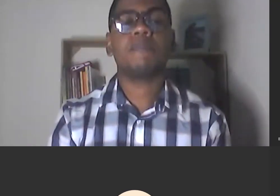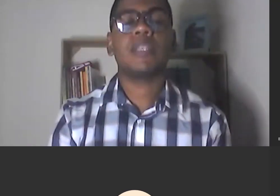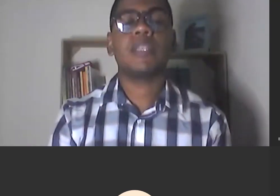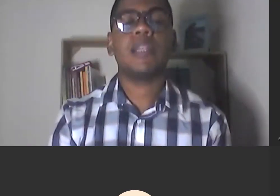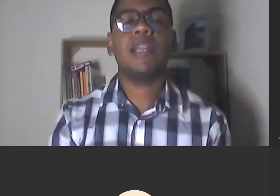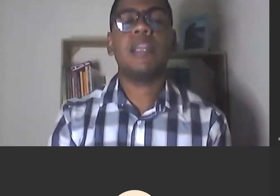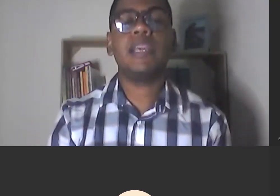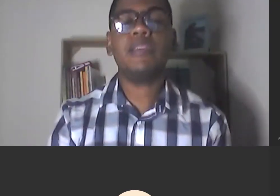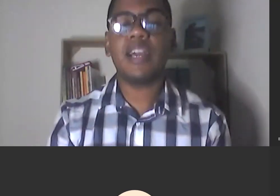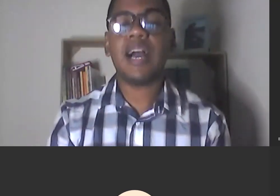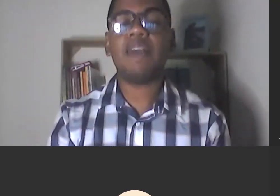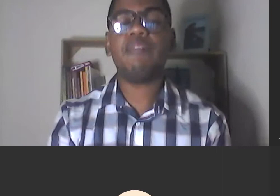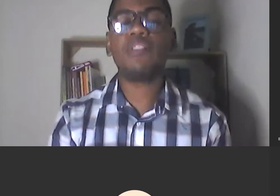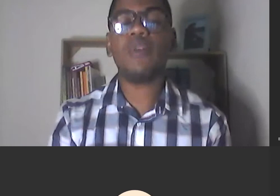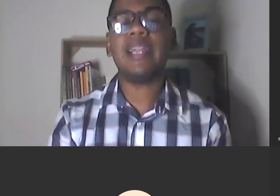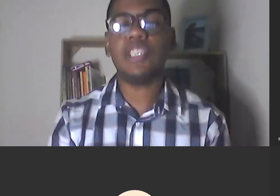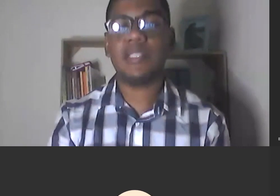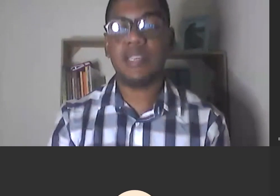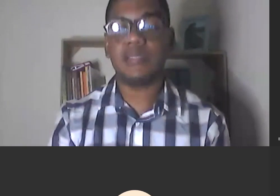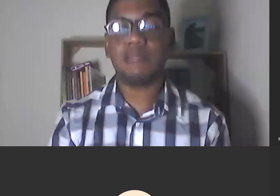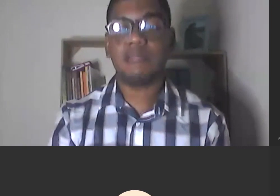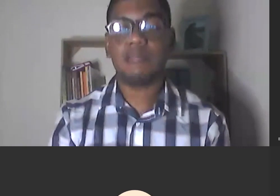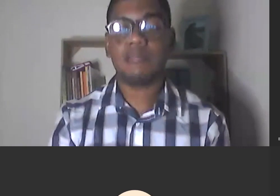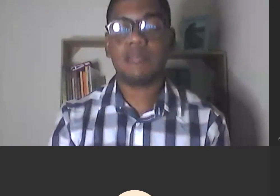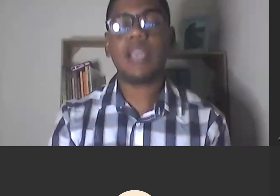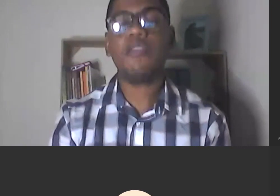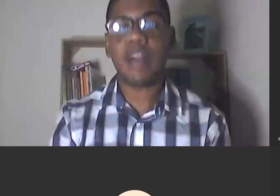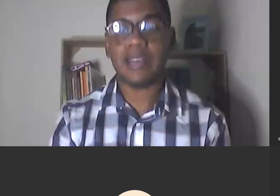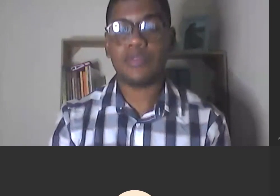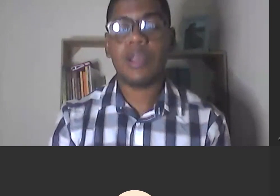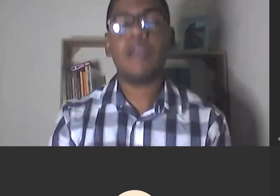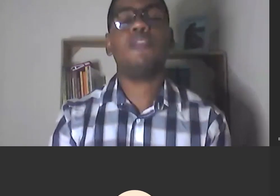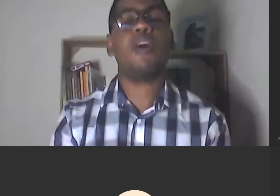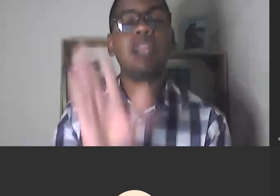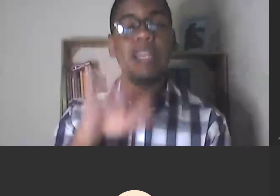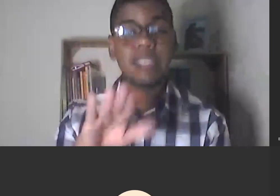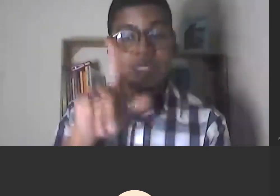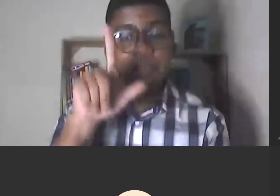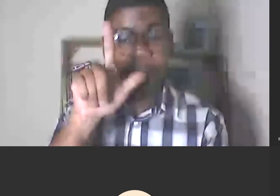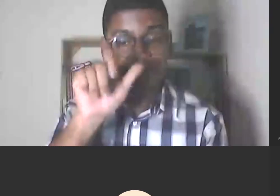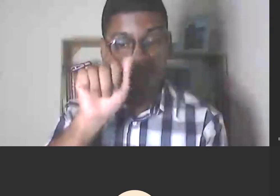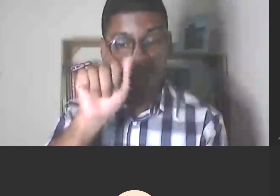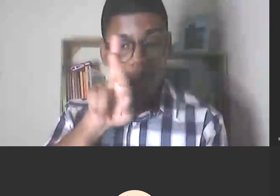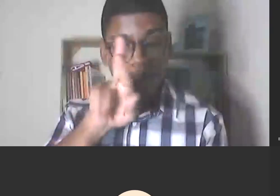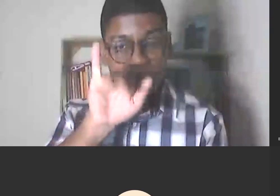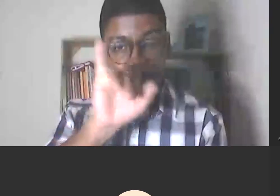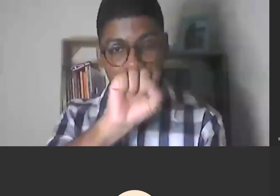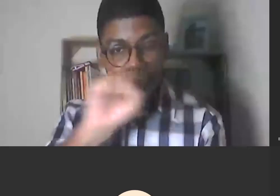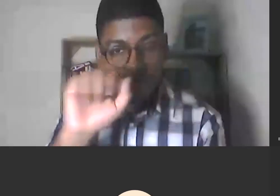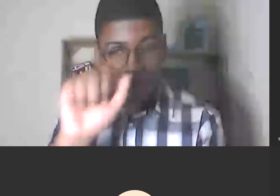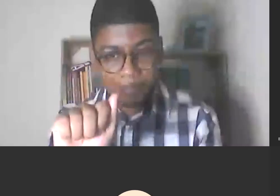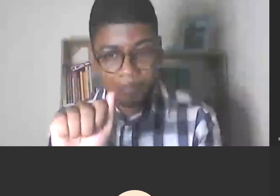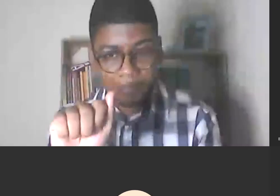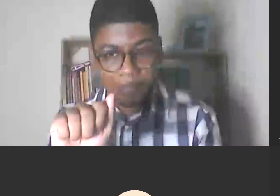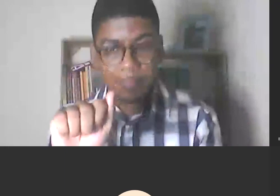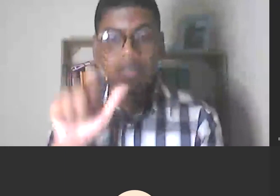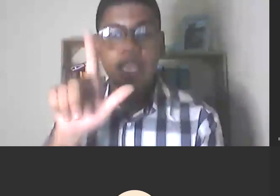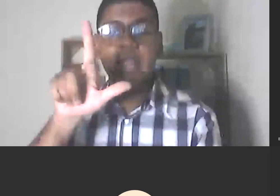que Lívia avisou a Letícia. O que eu faço? Ó, Larissa...